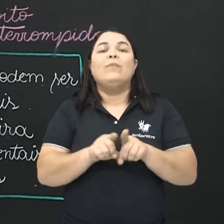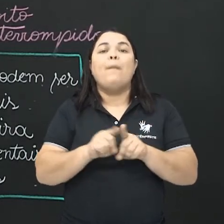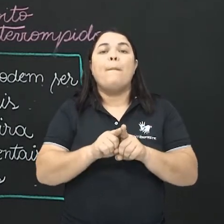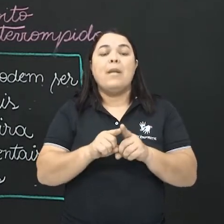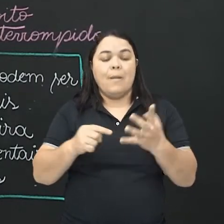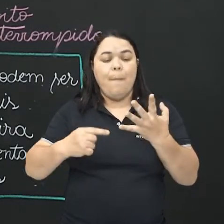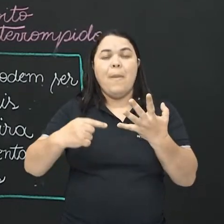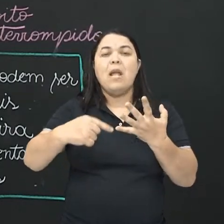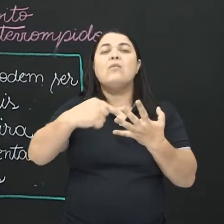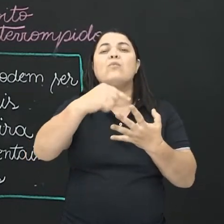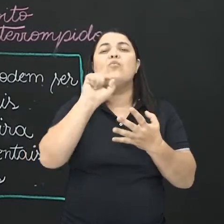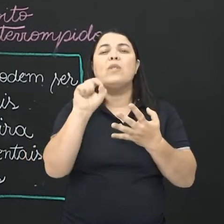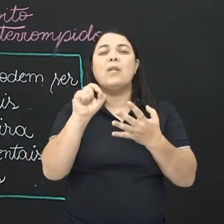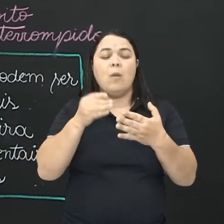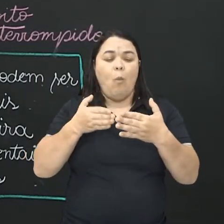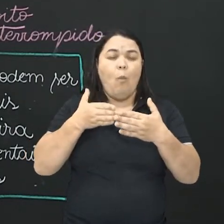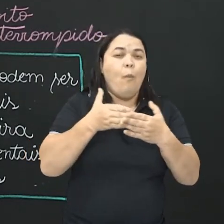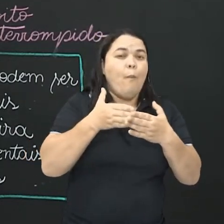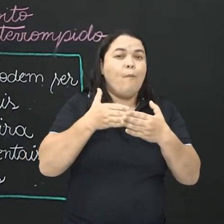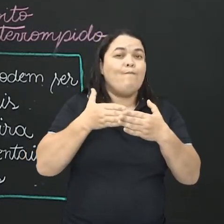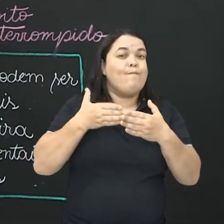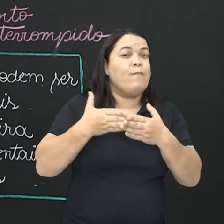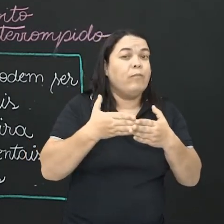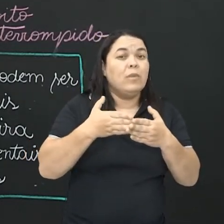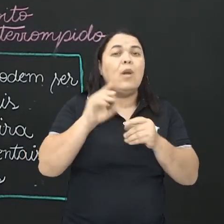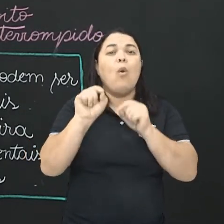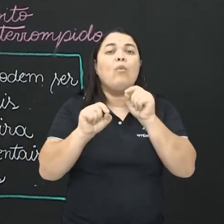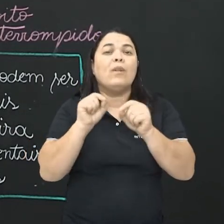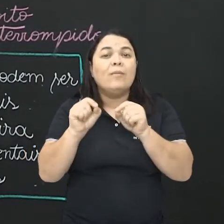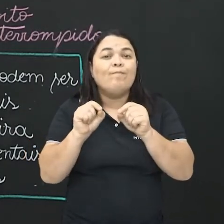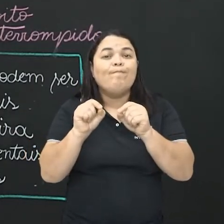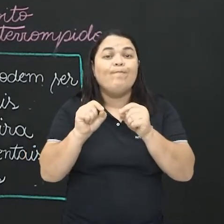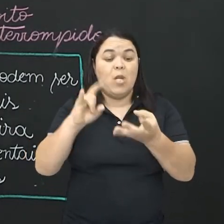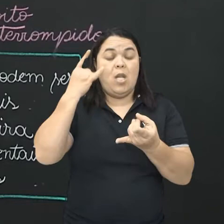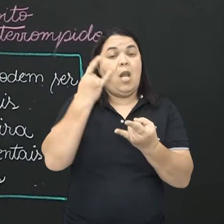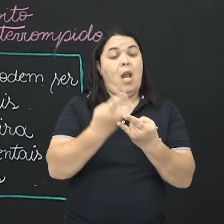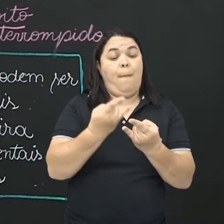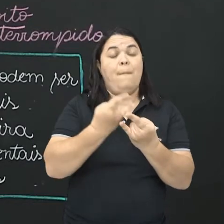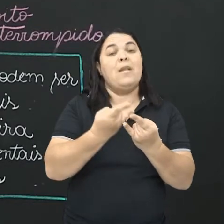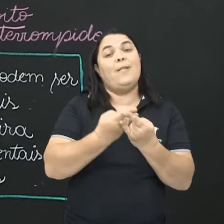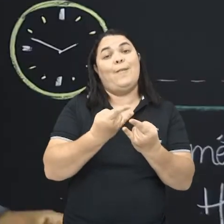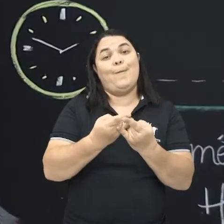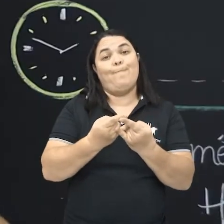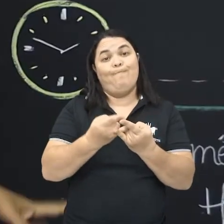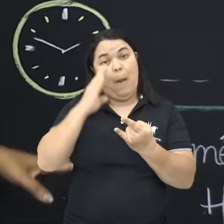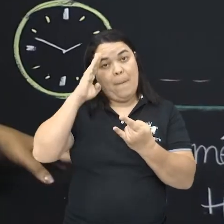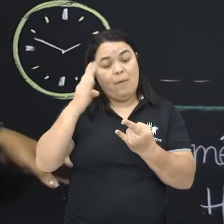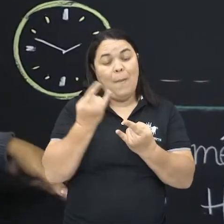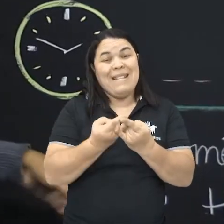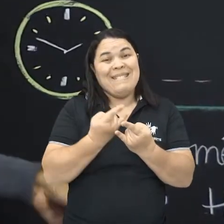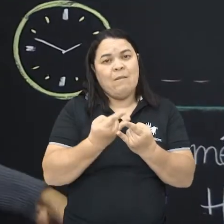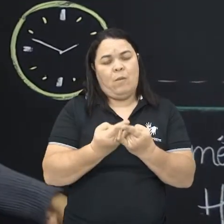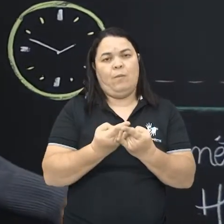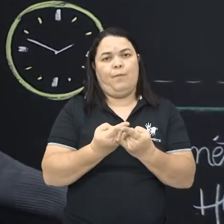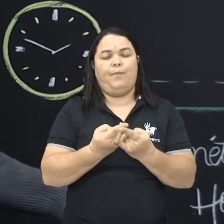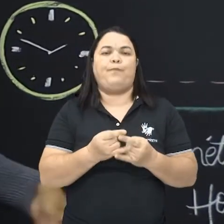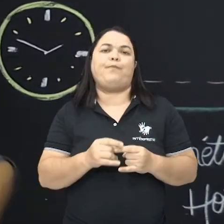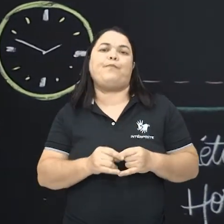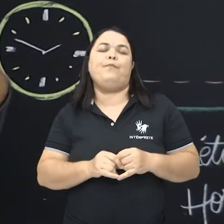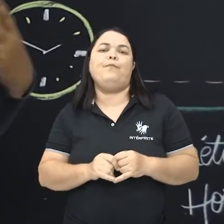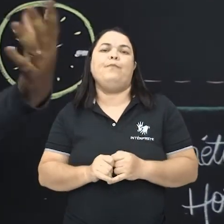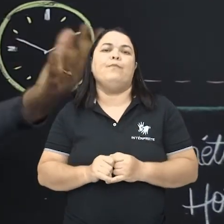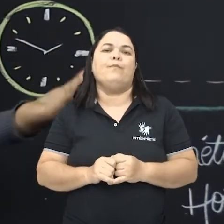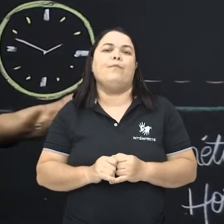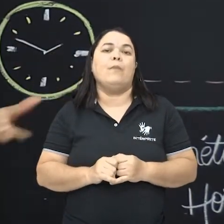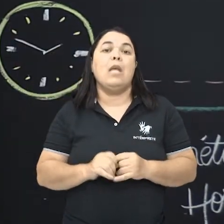o método de barreira, especialmente aí, estamos falando de camisinha, de preservativo. Os métodos comportamentais,